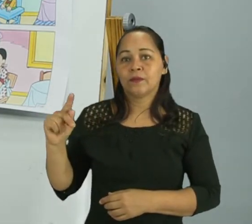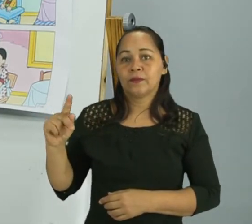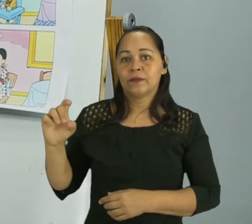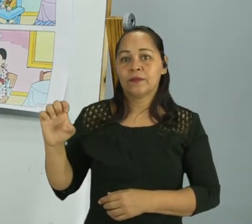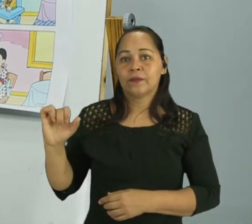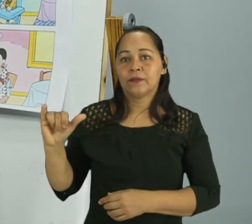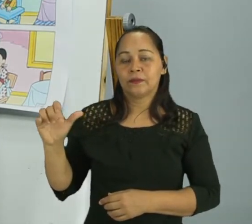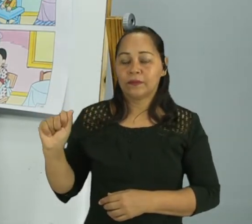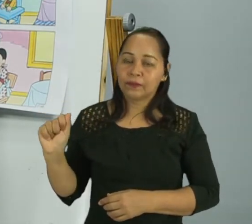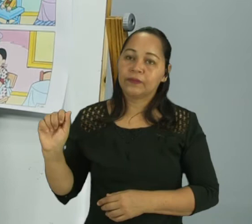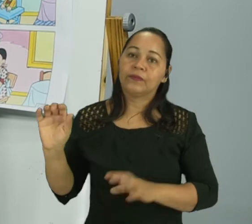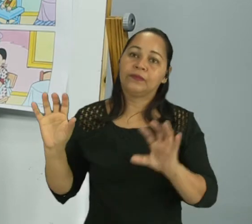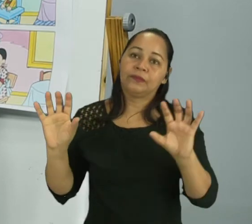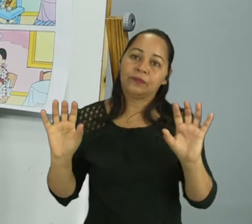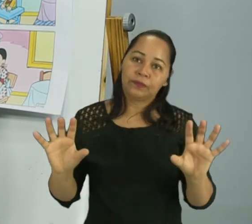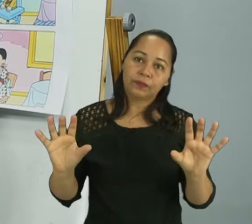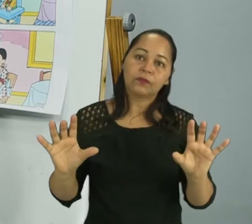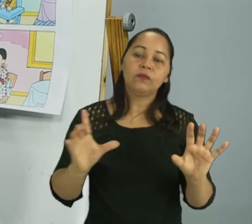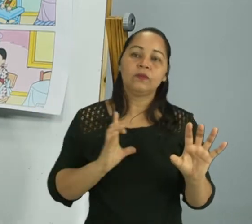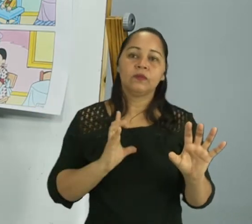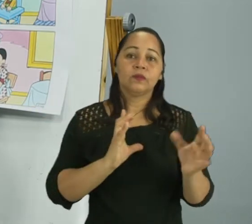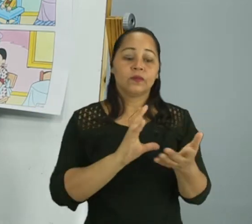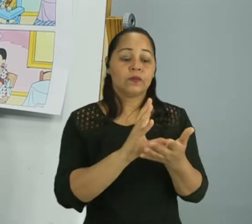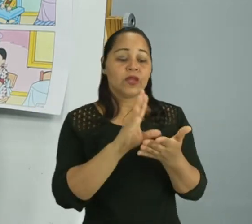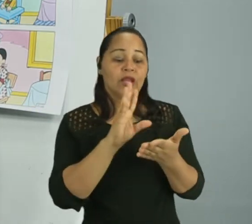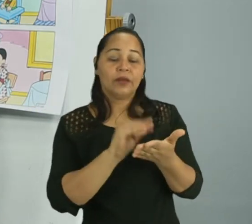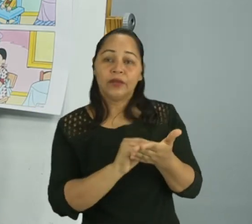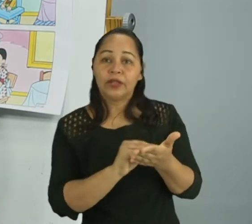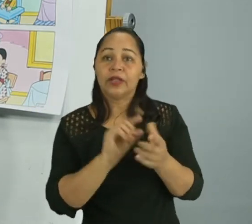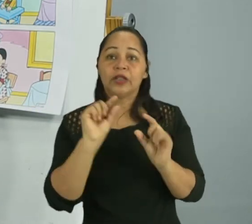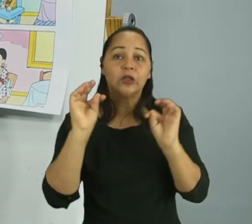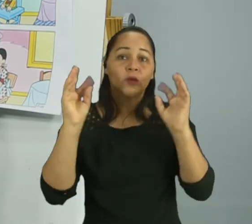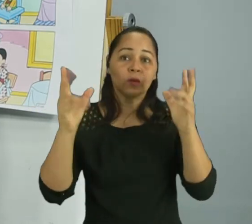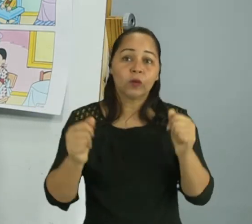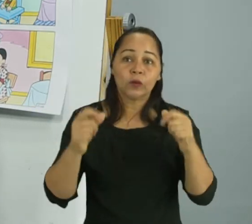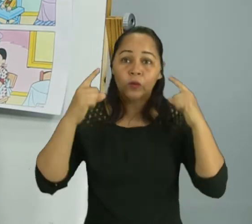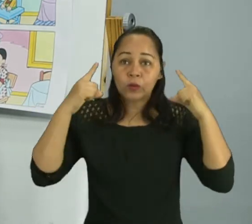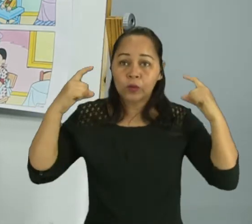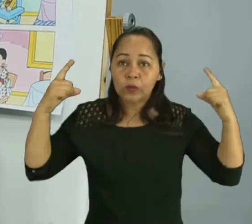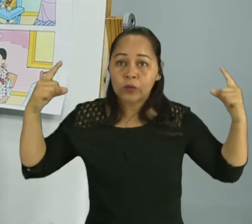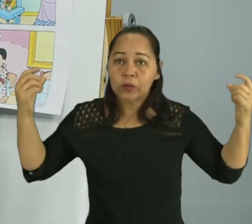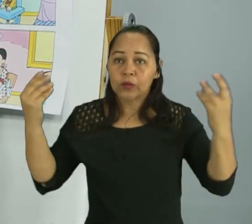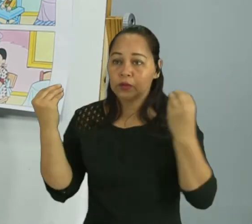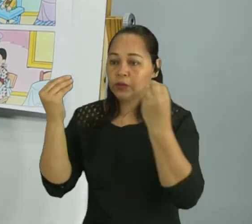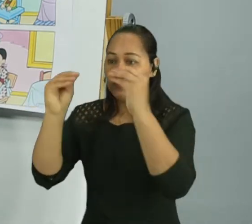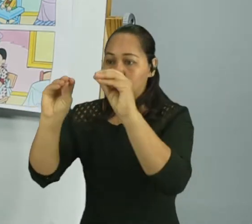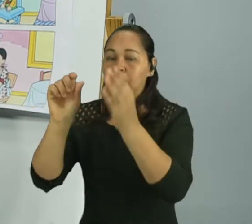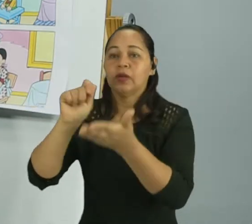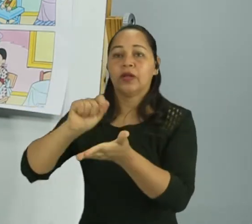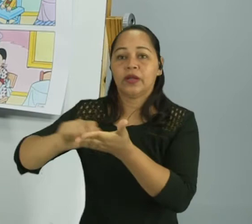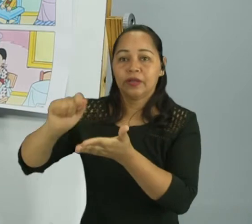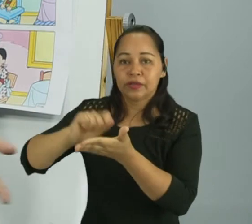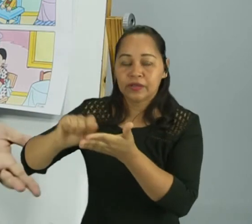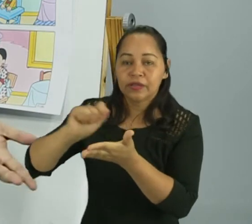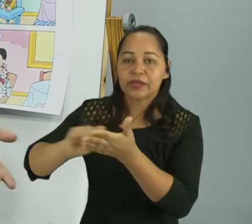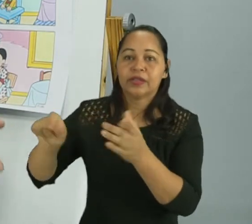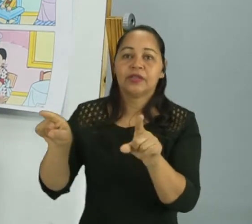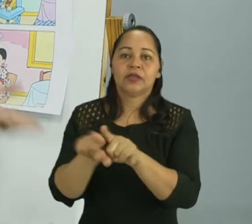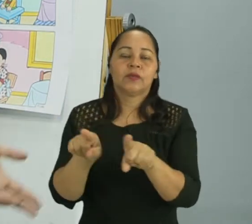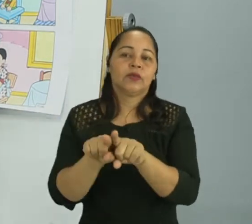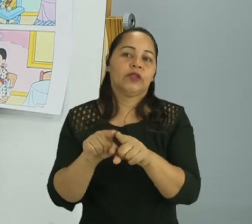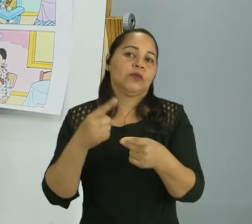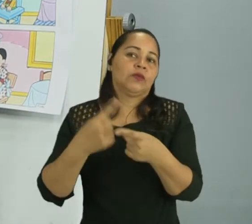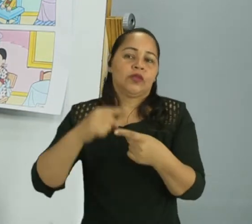que imitam os sons, todos os sons que tem dentro das historinhas. Porque você já